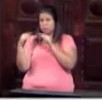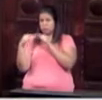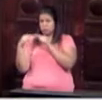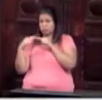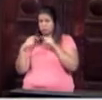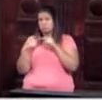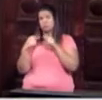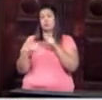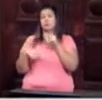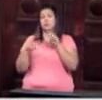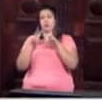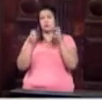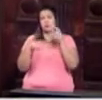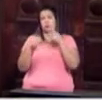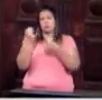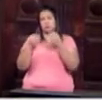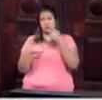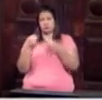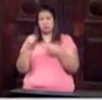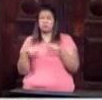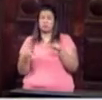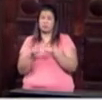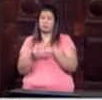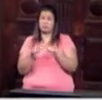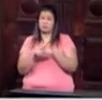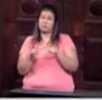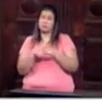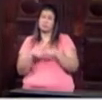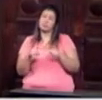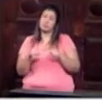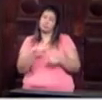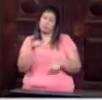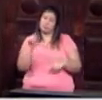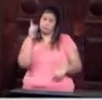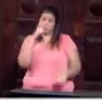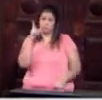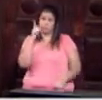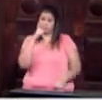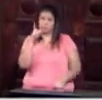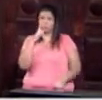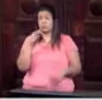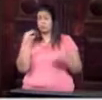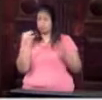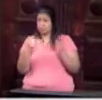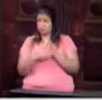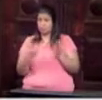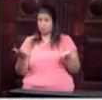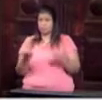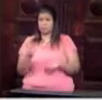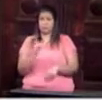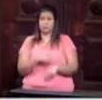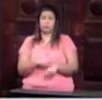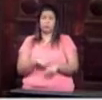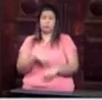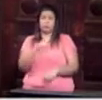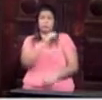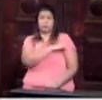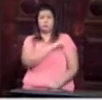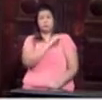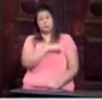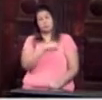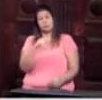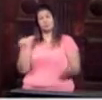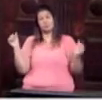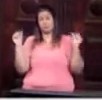do setor lácteo. De qualquer forma, desta maneira, eu acho que será inviável, sobretudo neste momento, em que o Rio de Janeiro